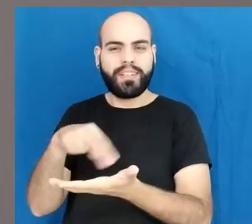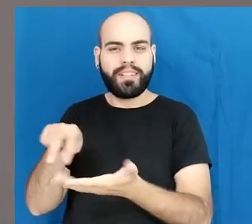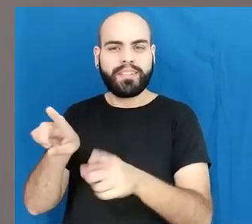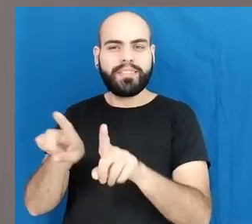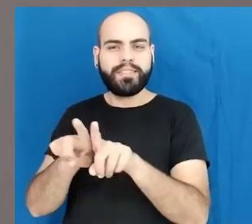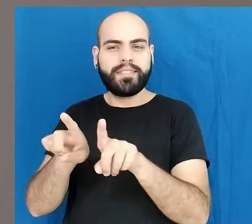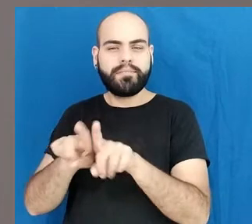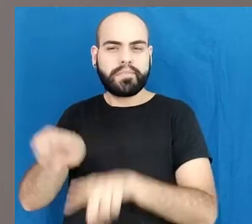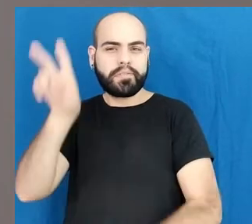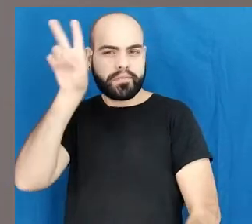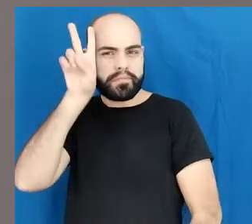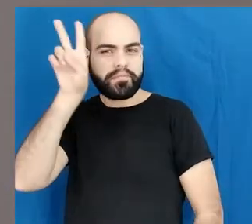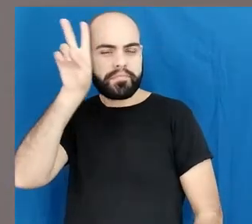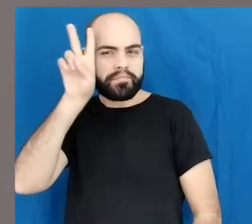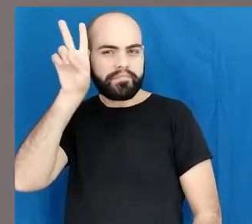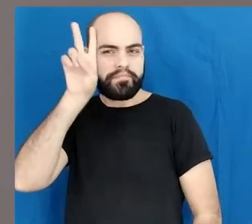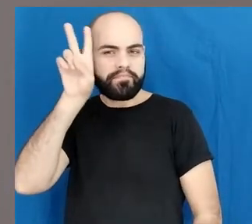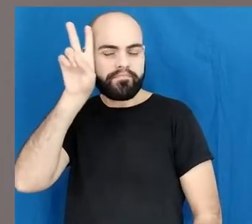lembro, também